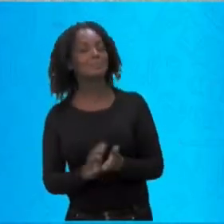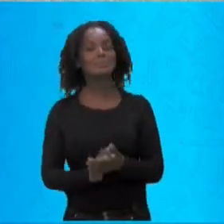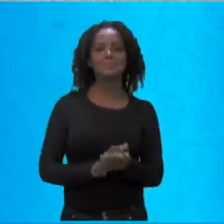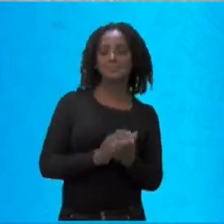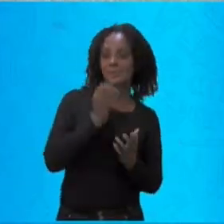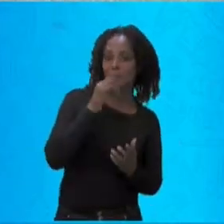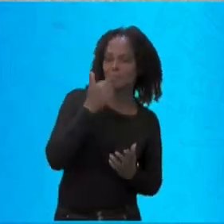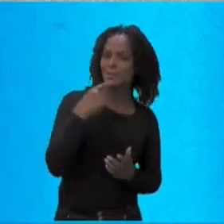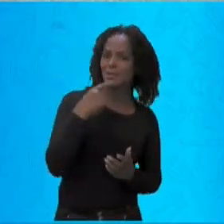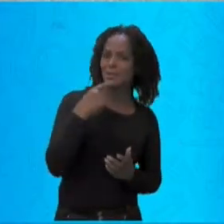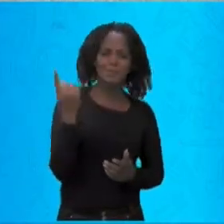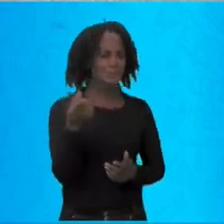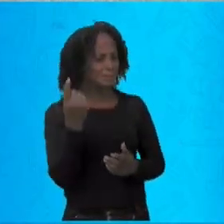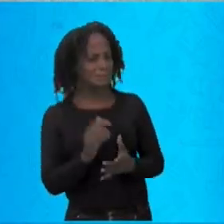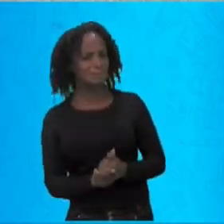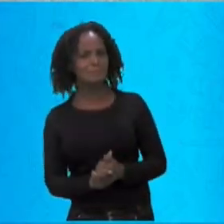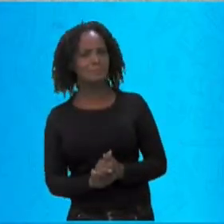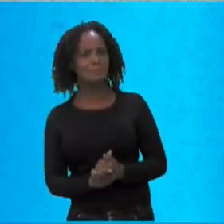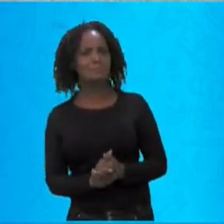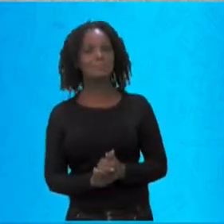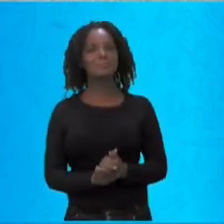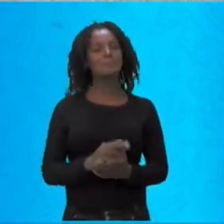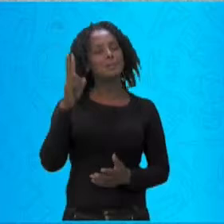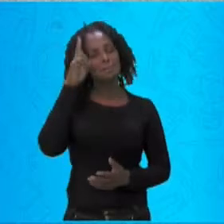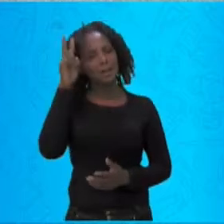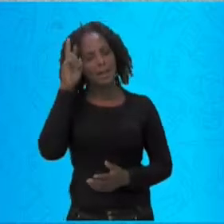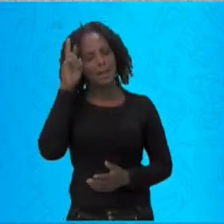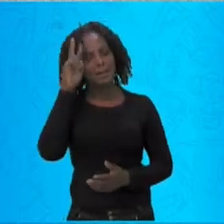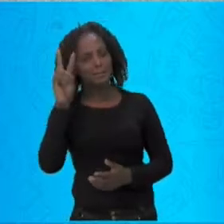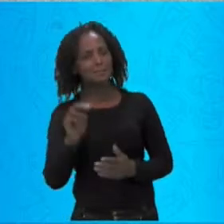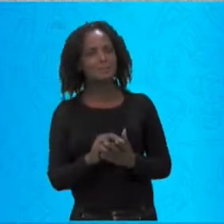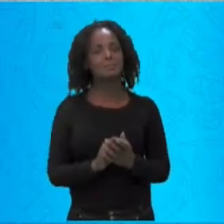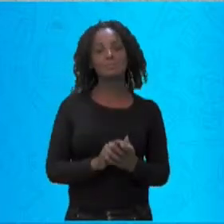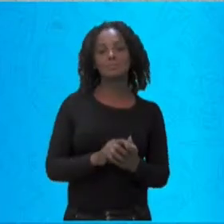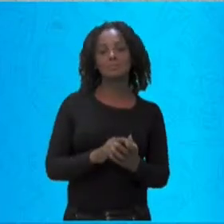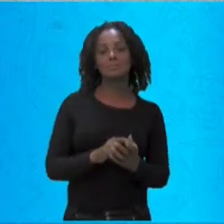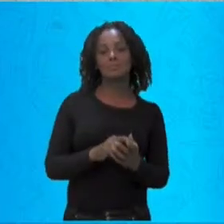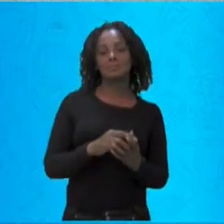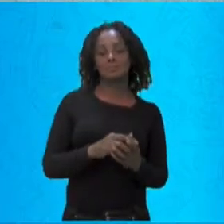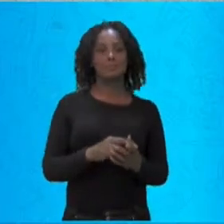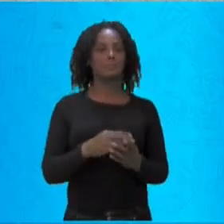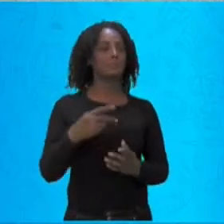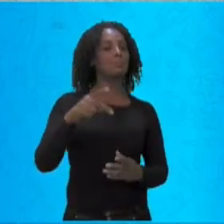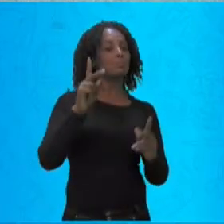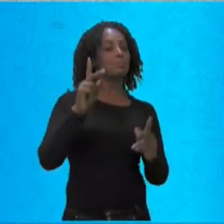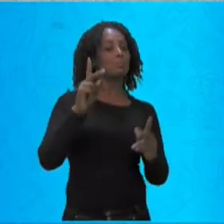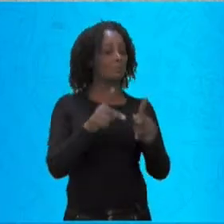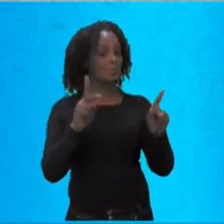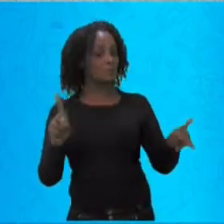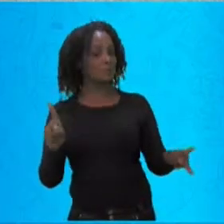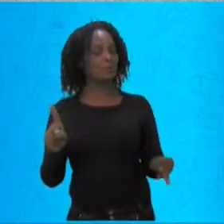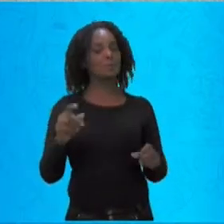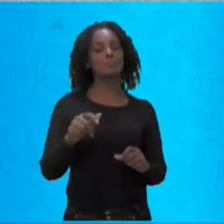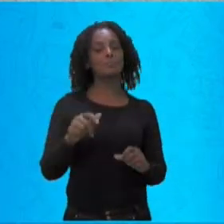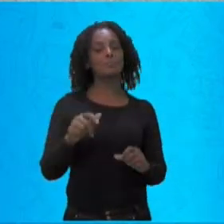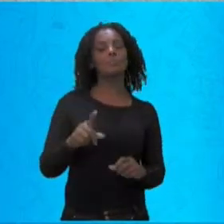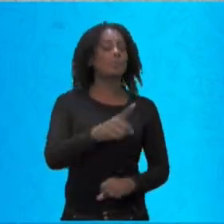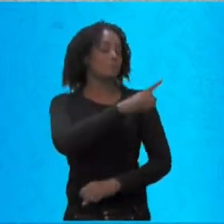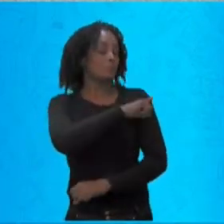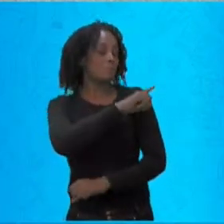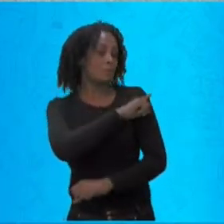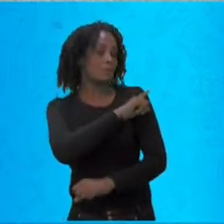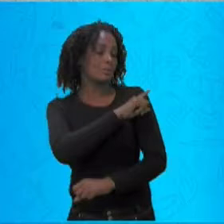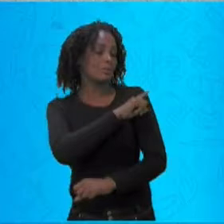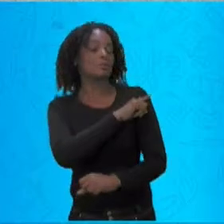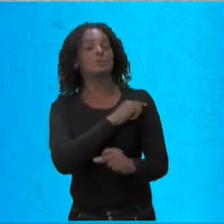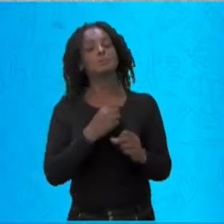Olá! Tudo bem com vocês? Estão lembrados de mim? Eu sou a Cíntia, professora do primeiro ano